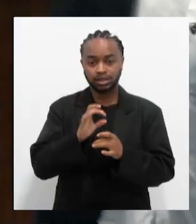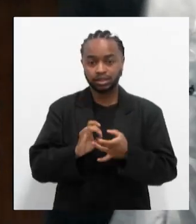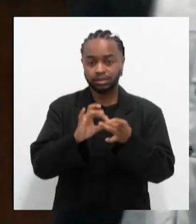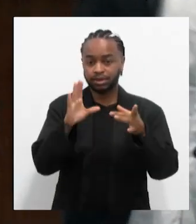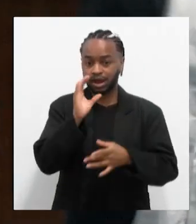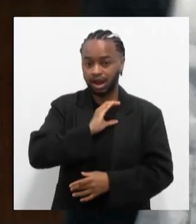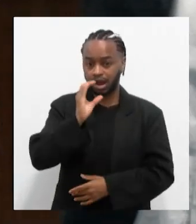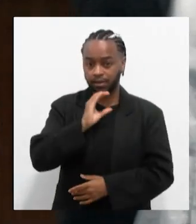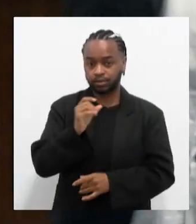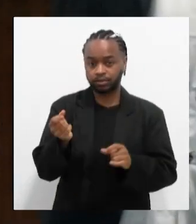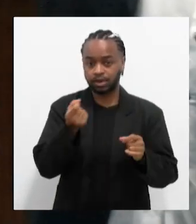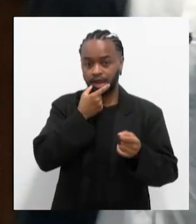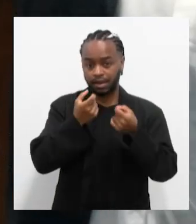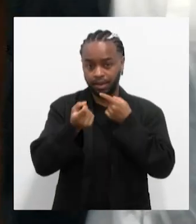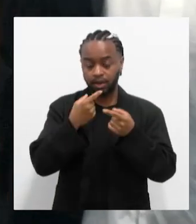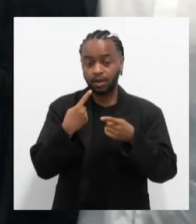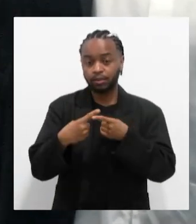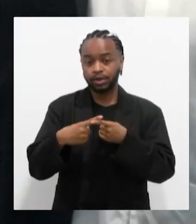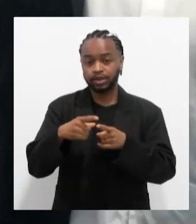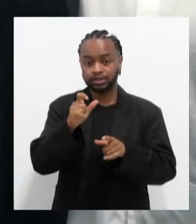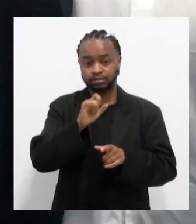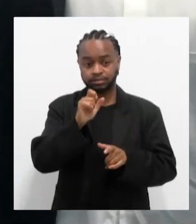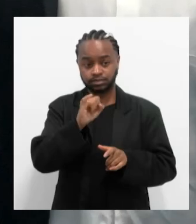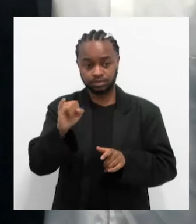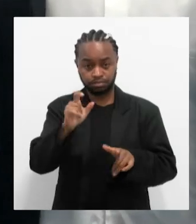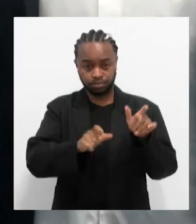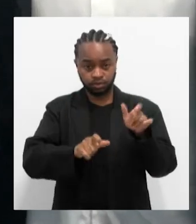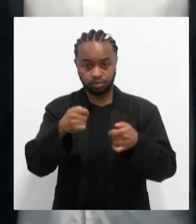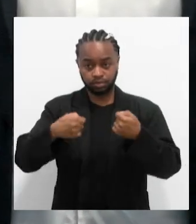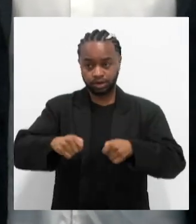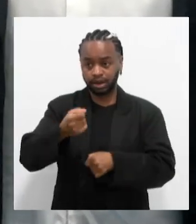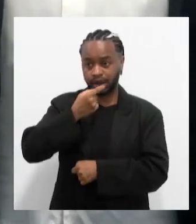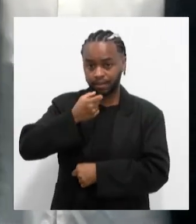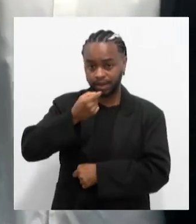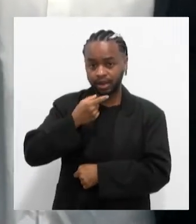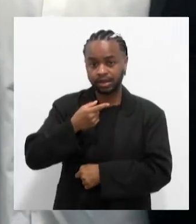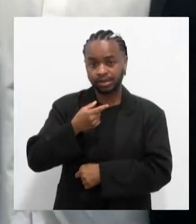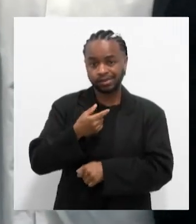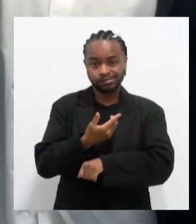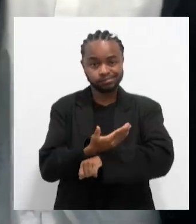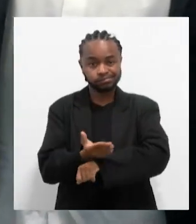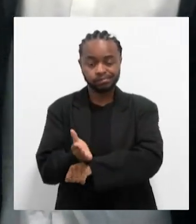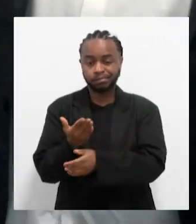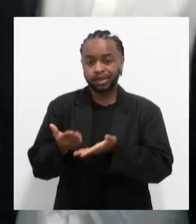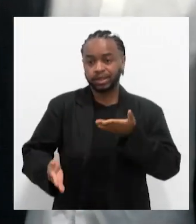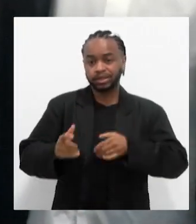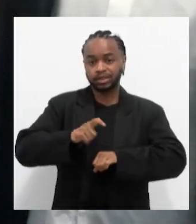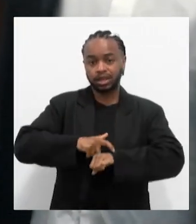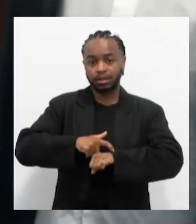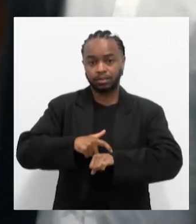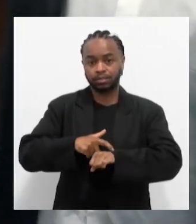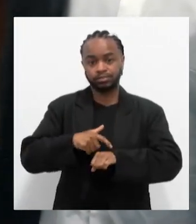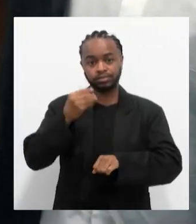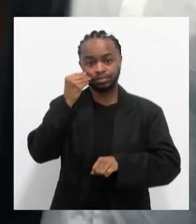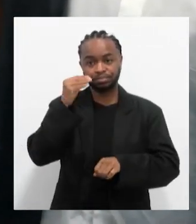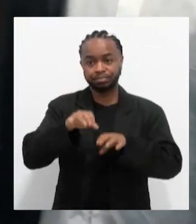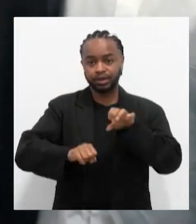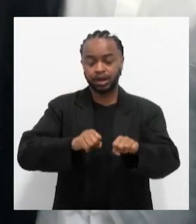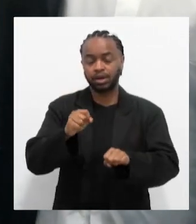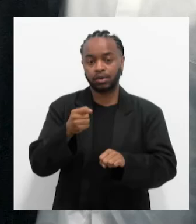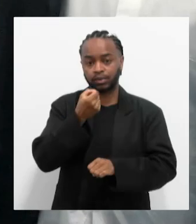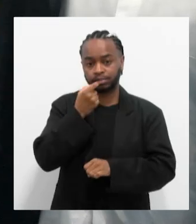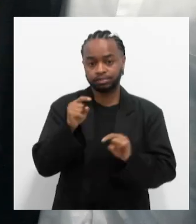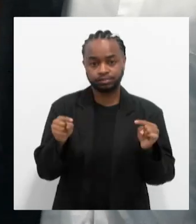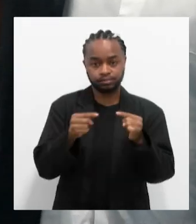dos medicamentos. As pessoas que necessitam de medicamentos estão perdendo muito tempo para pegar um medicamento que é de direito.